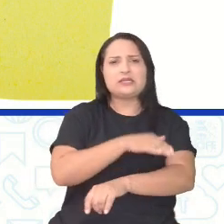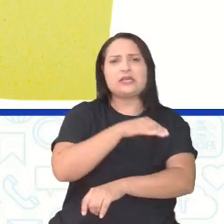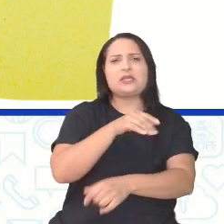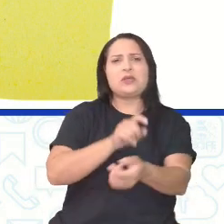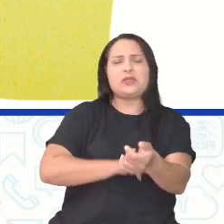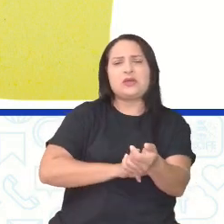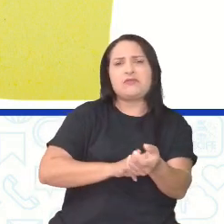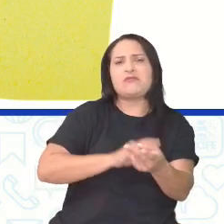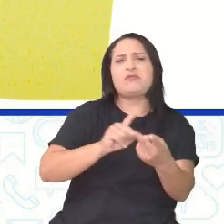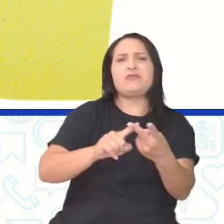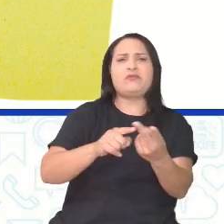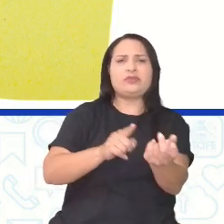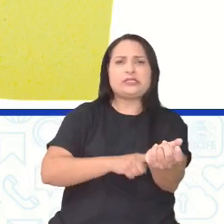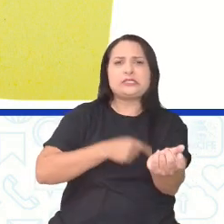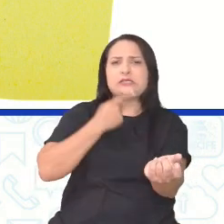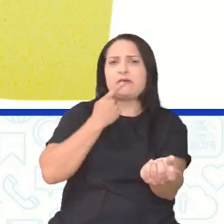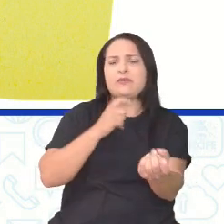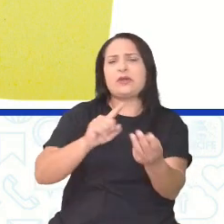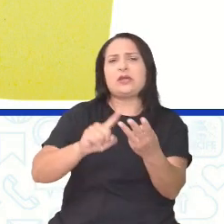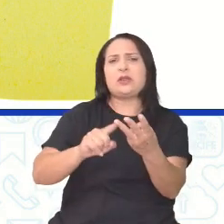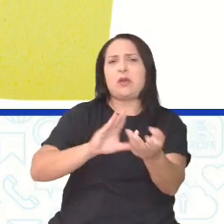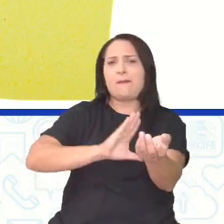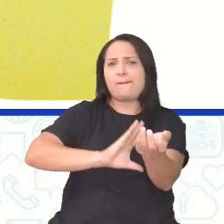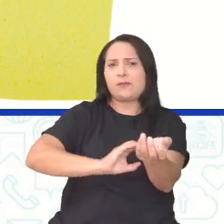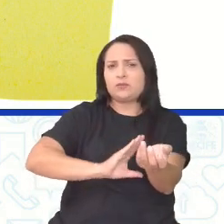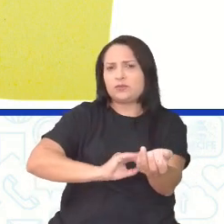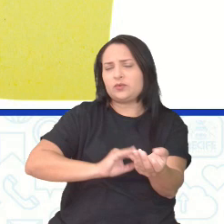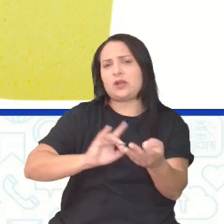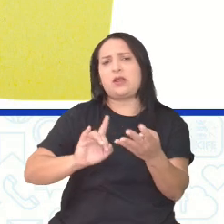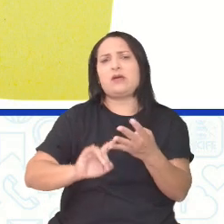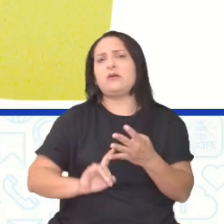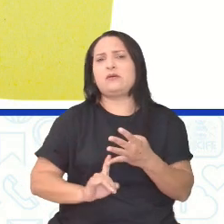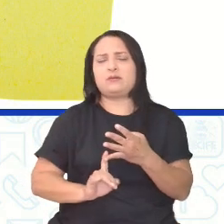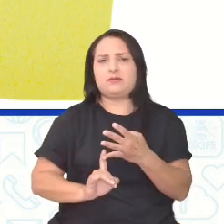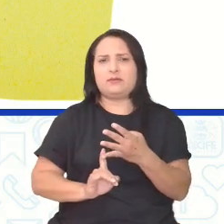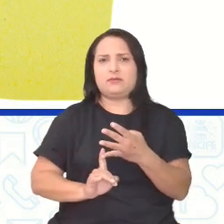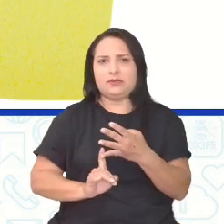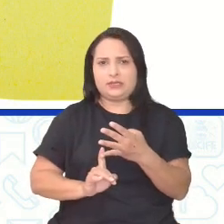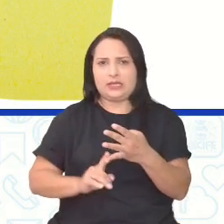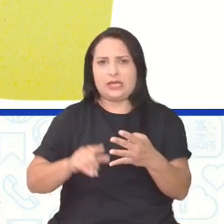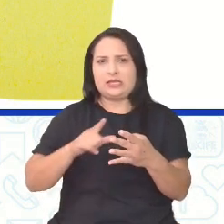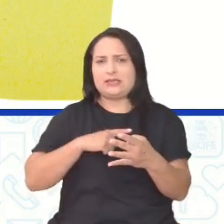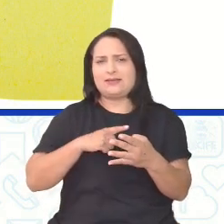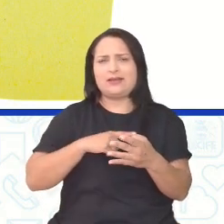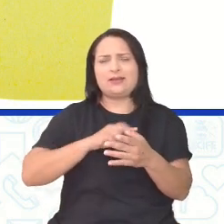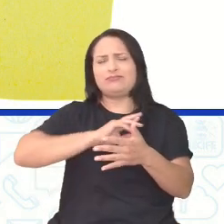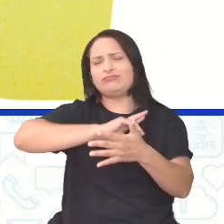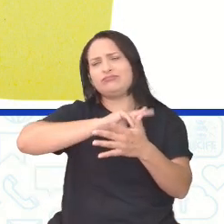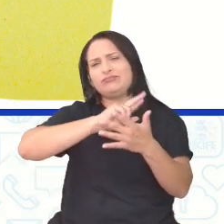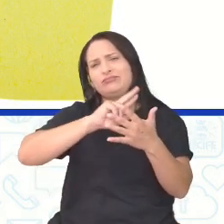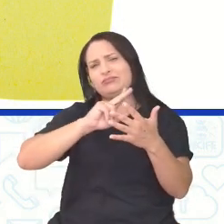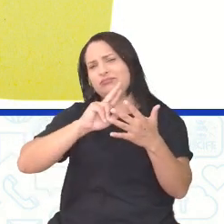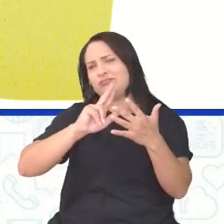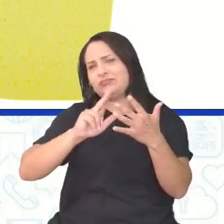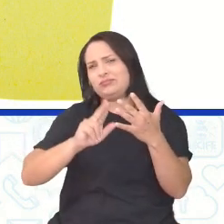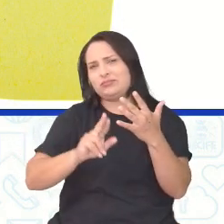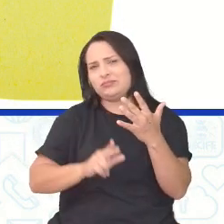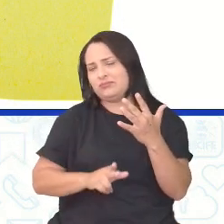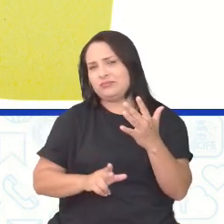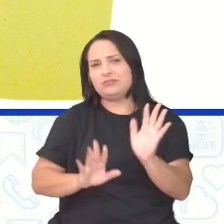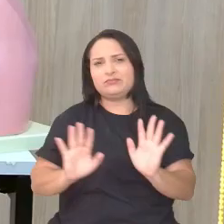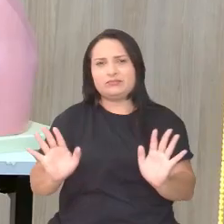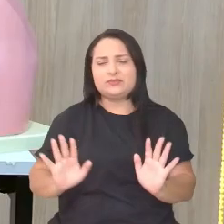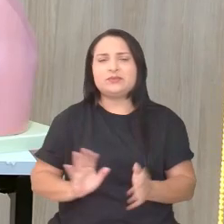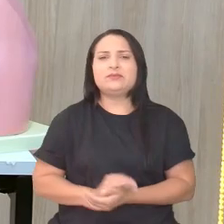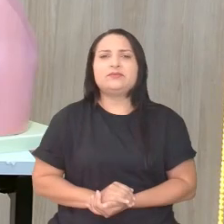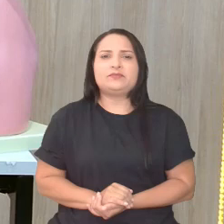tecido sanguíneo, tem tecido muscular, tem tecido conjuntivo, tem tecido epitelial, que